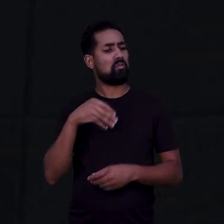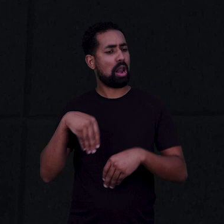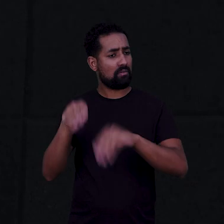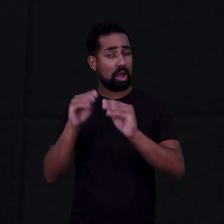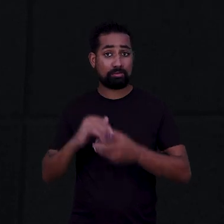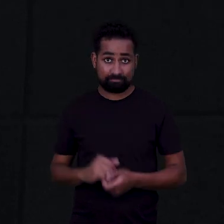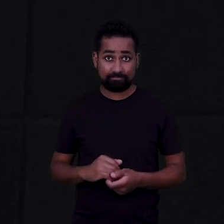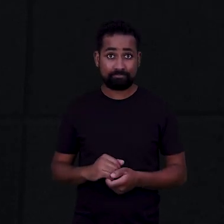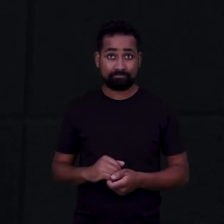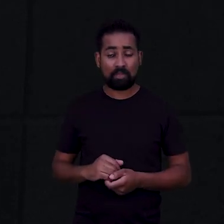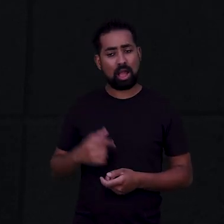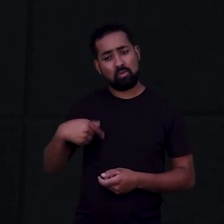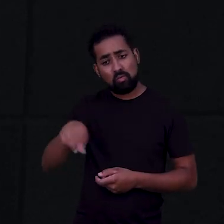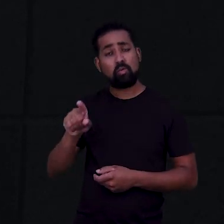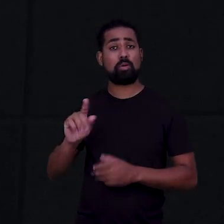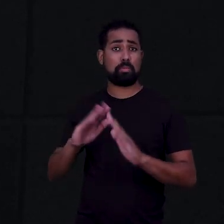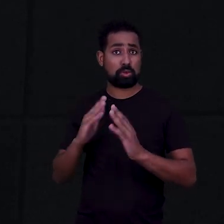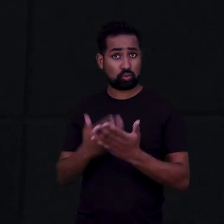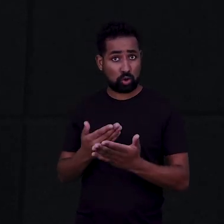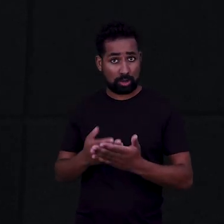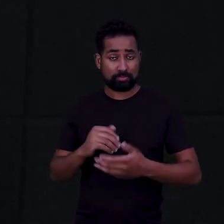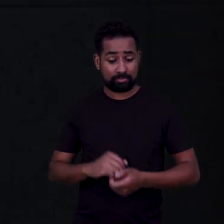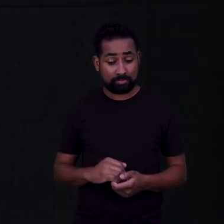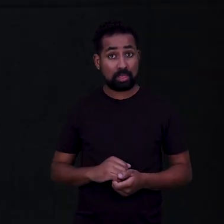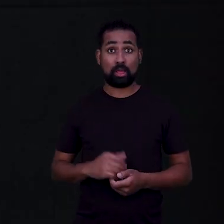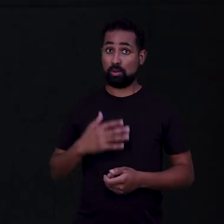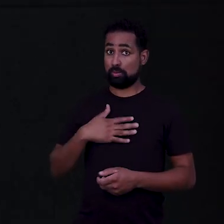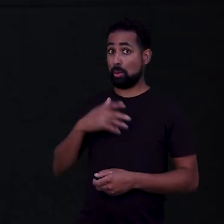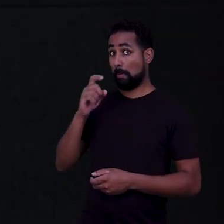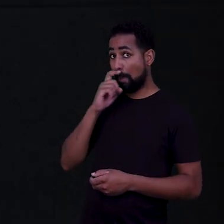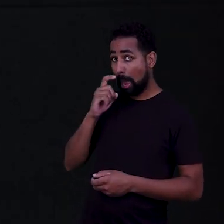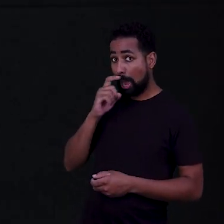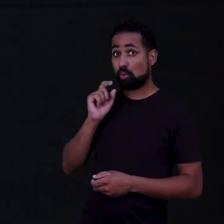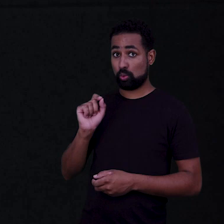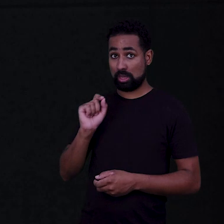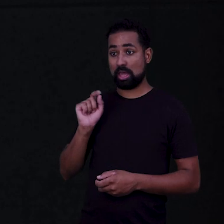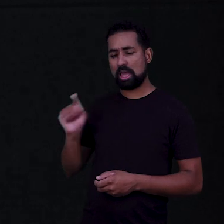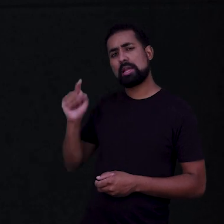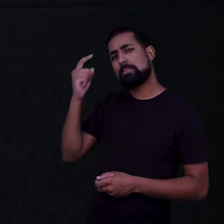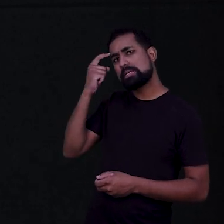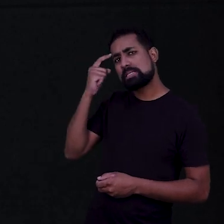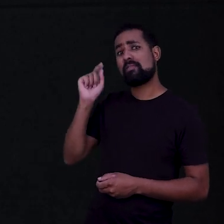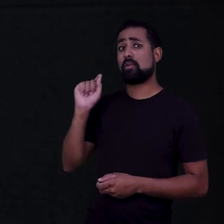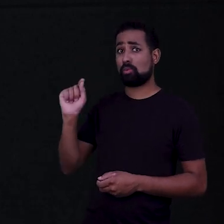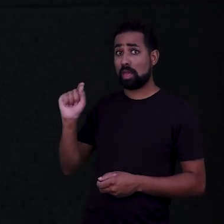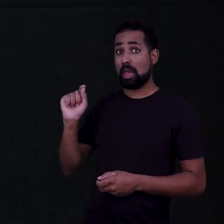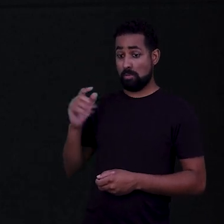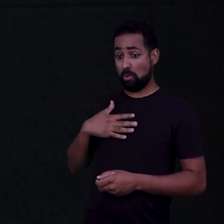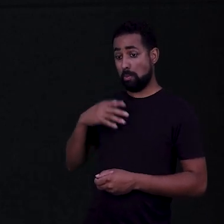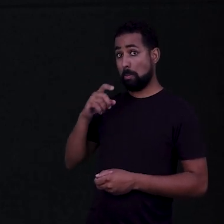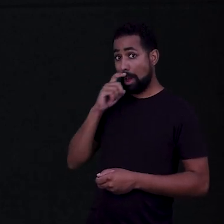as minhas filhas foram da escola. Ela também irá. E meu pai, ele tinha uma filosofia.